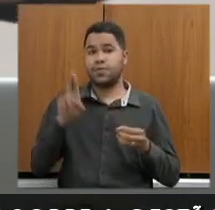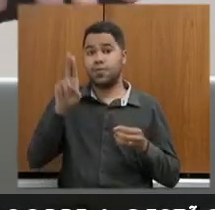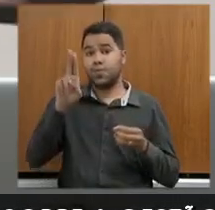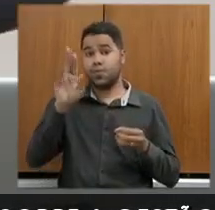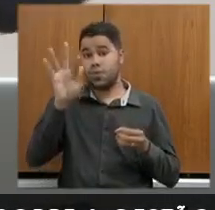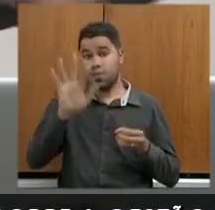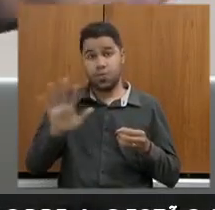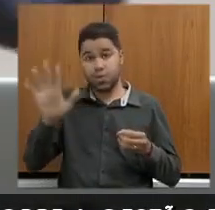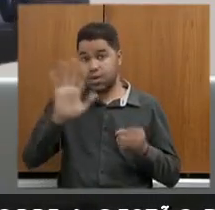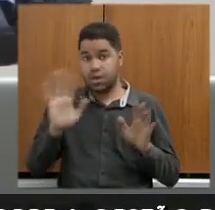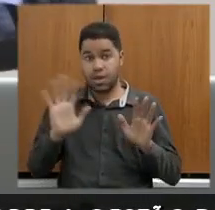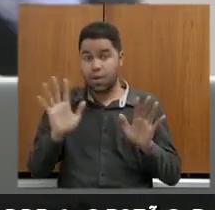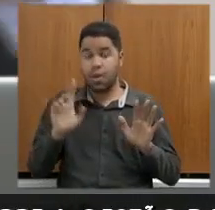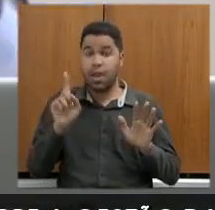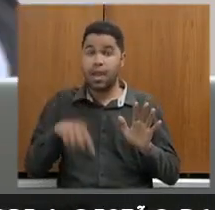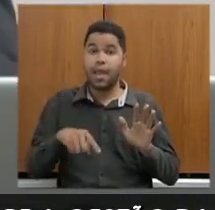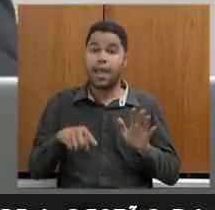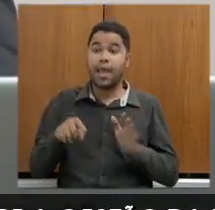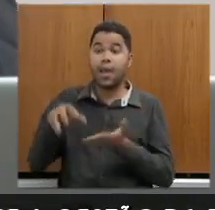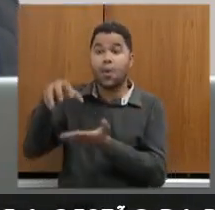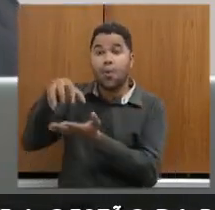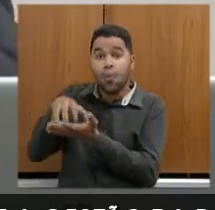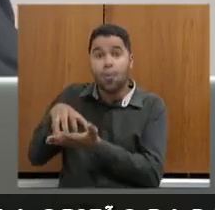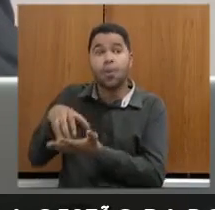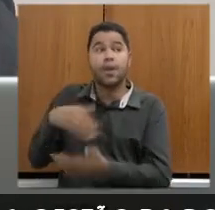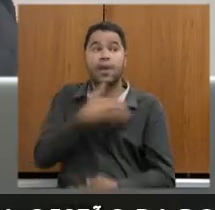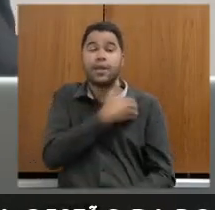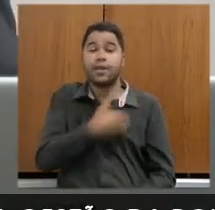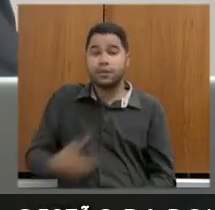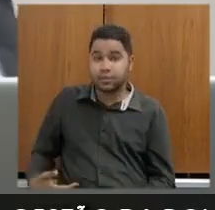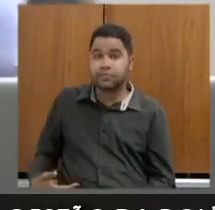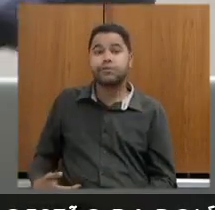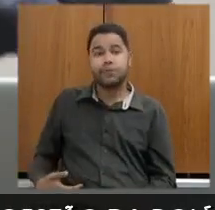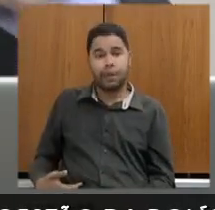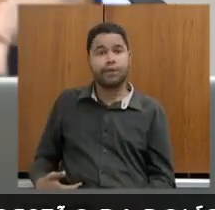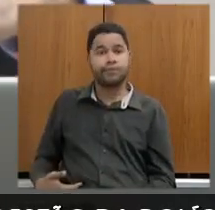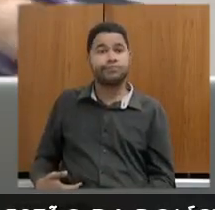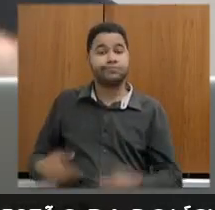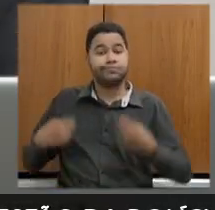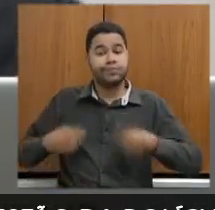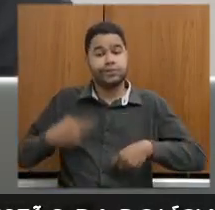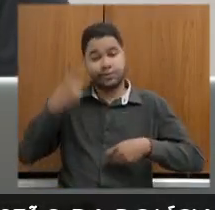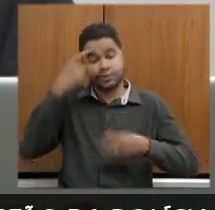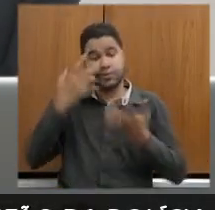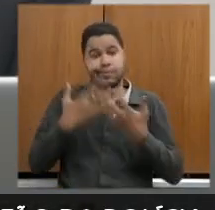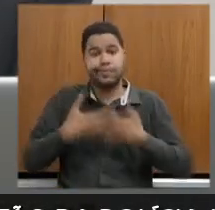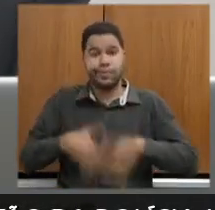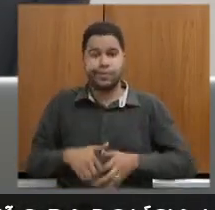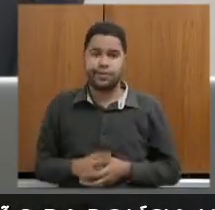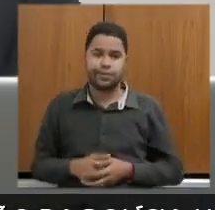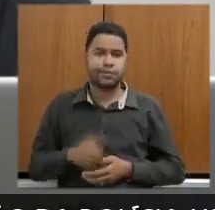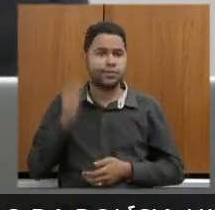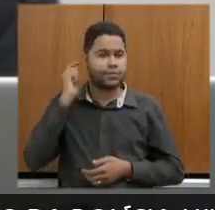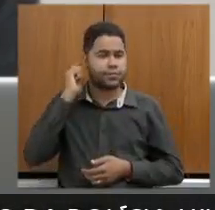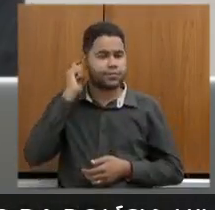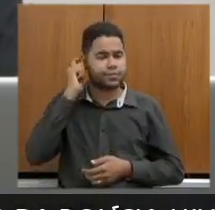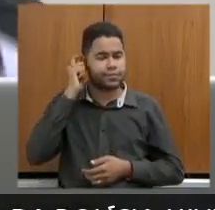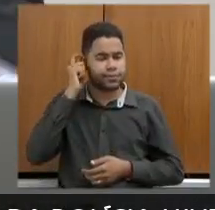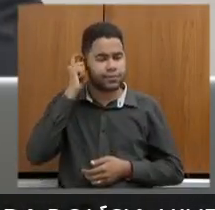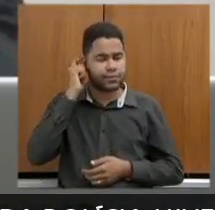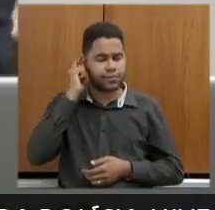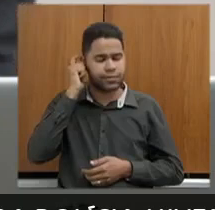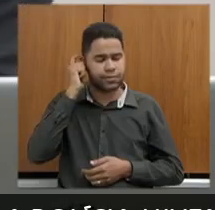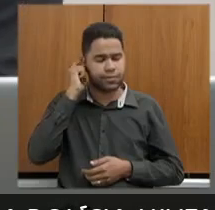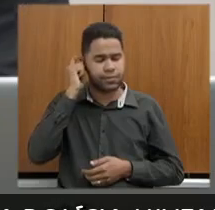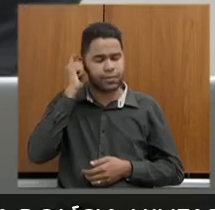nós contratando doente estado e o ente estado pode se trata de forças de segurança precisa pensar tanto é delegada Sheila